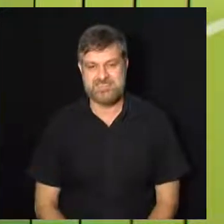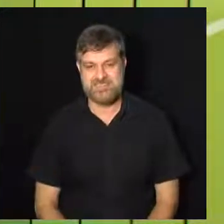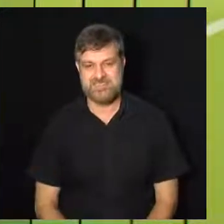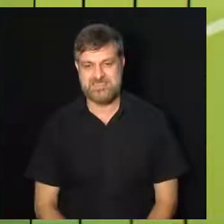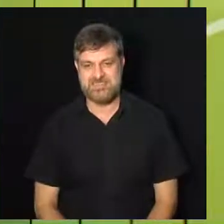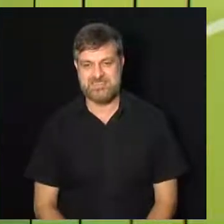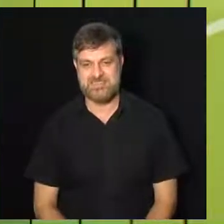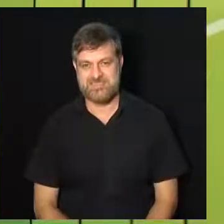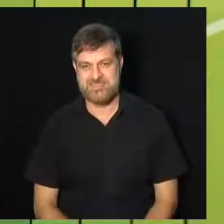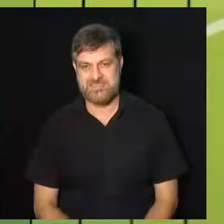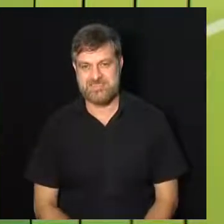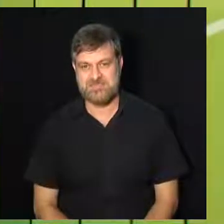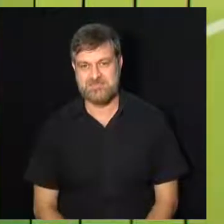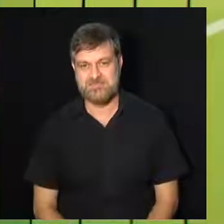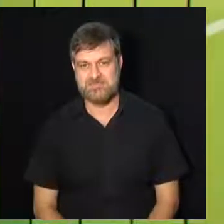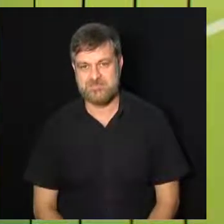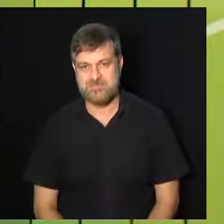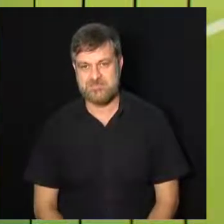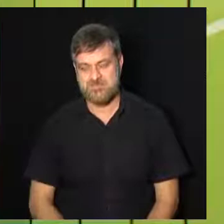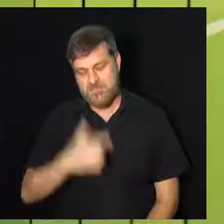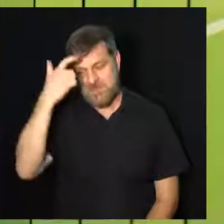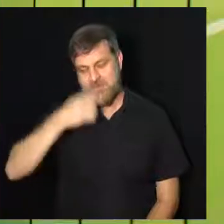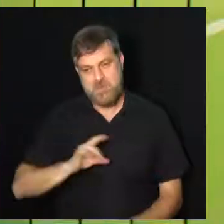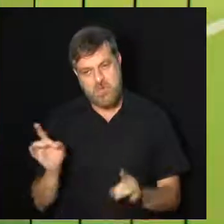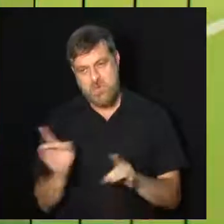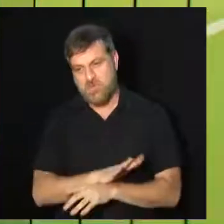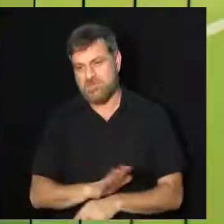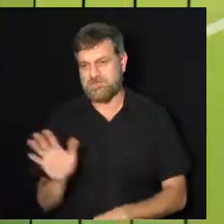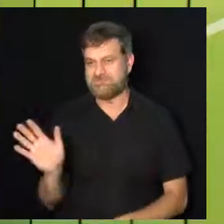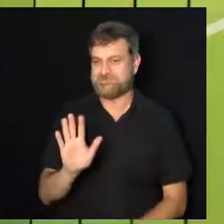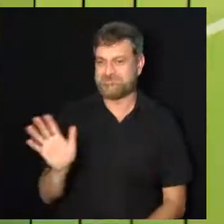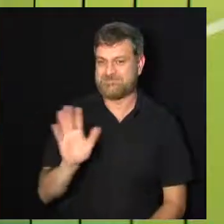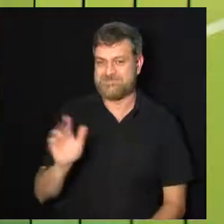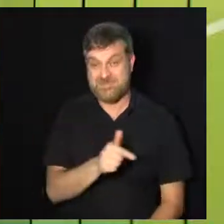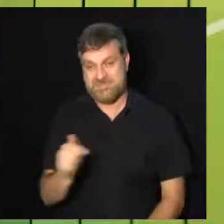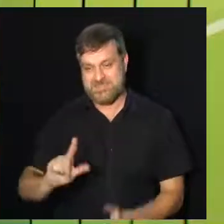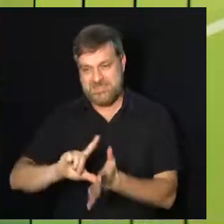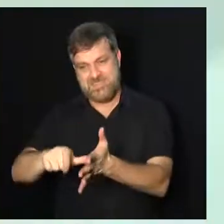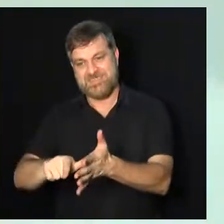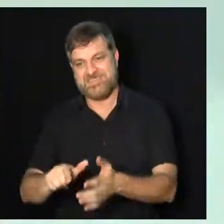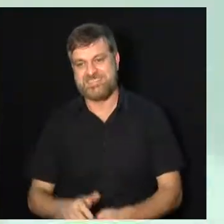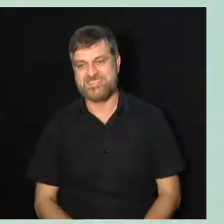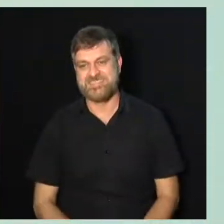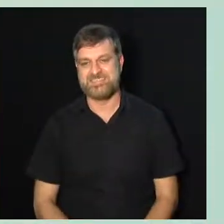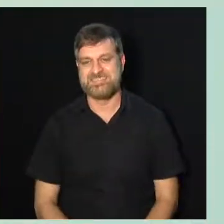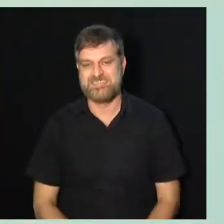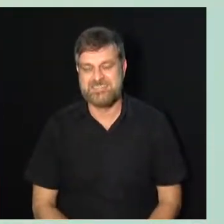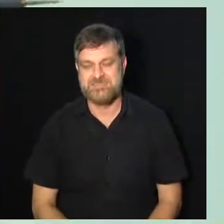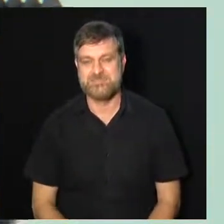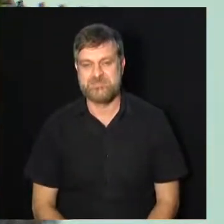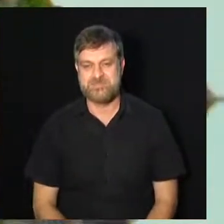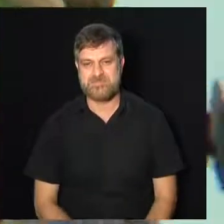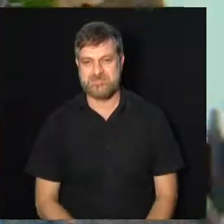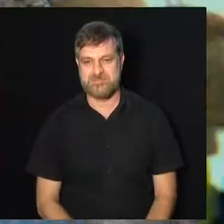997829 3776. Eu fico por aqui e até a próxima semana.